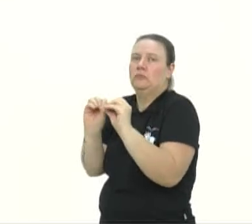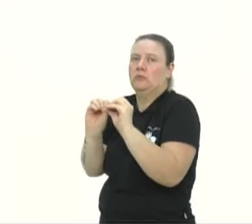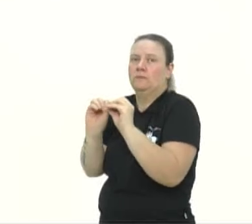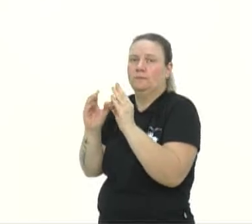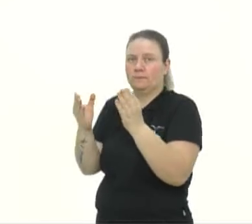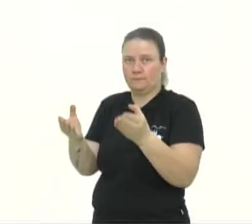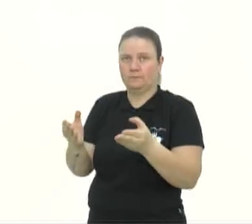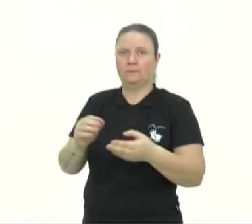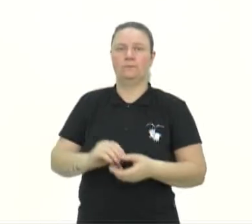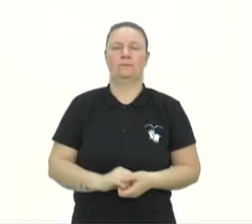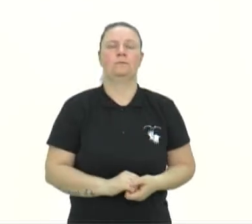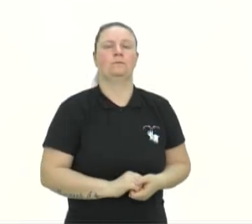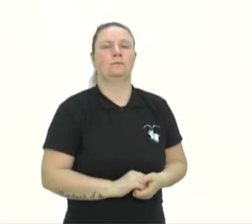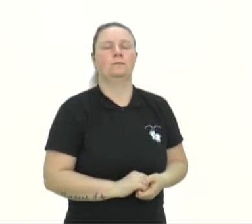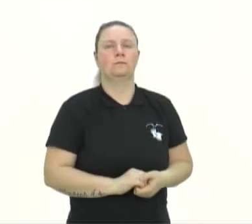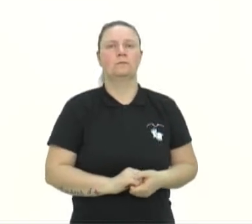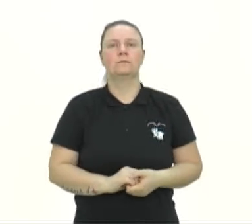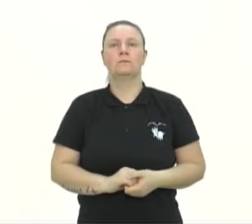certo?